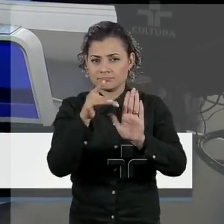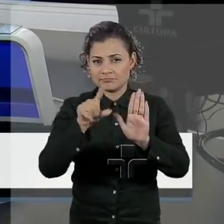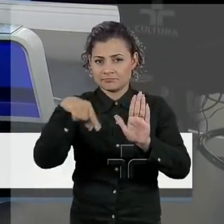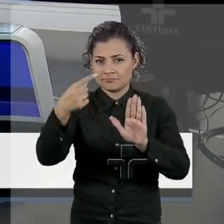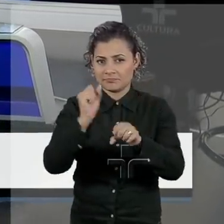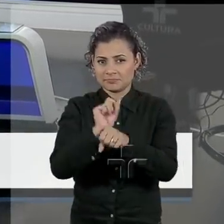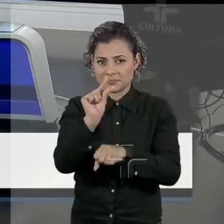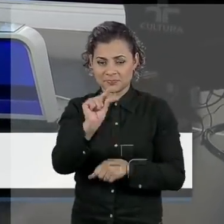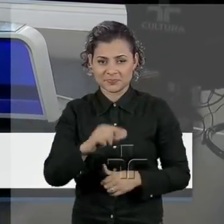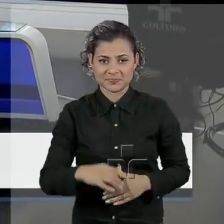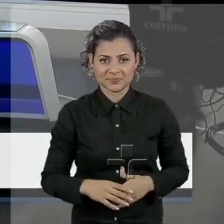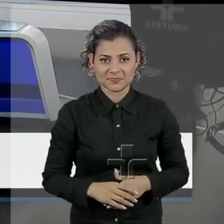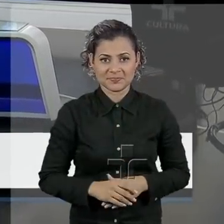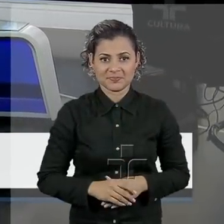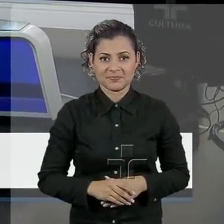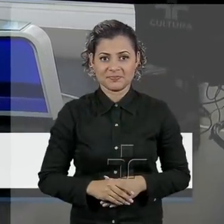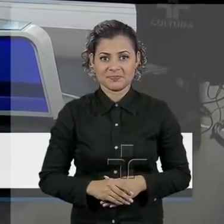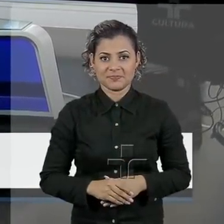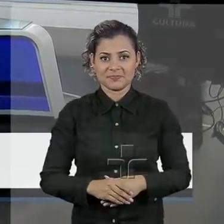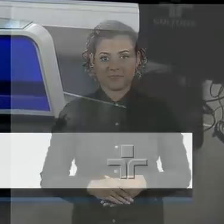instantes.